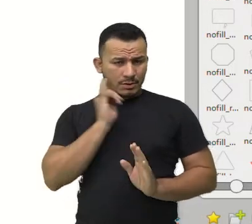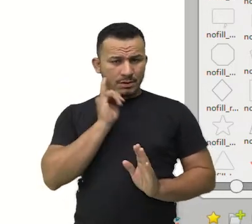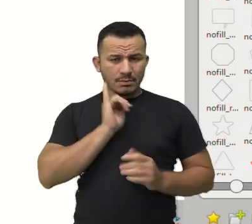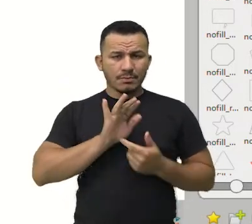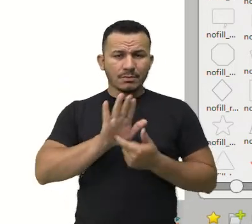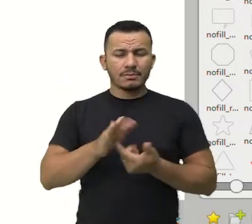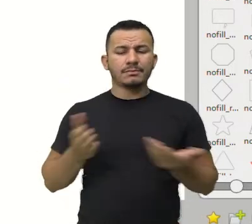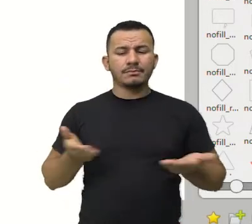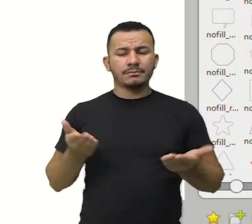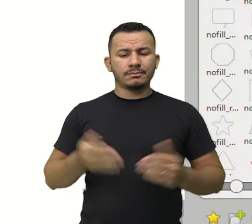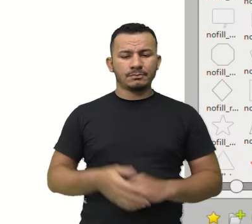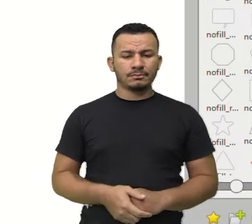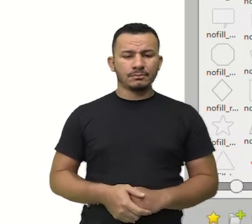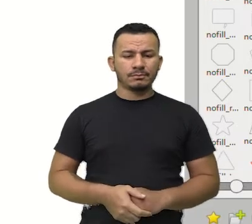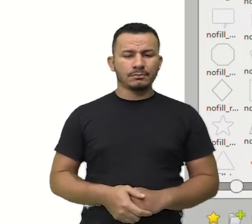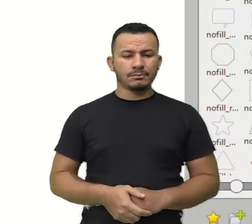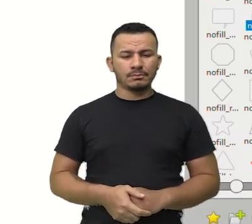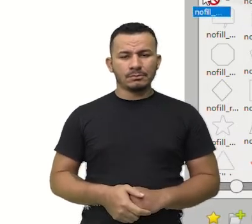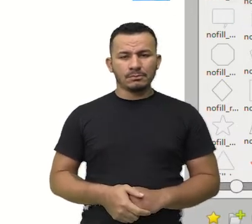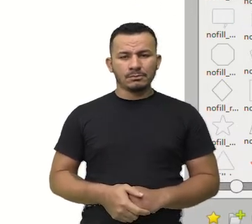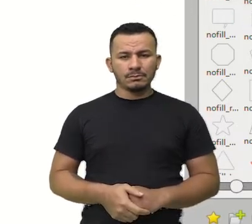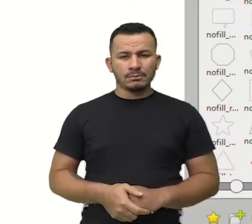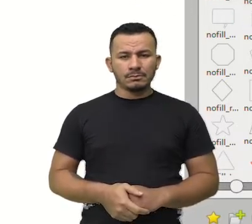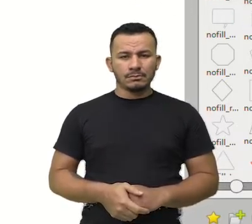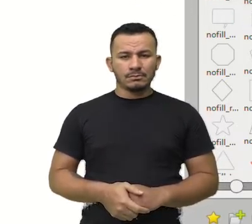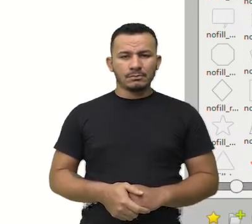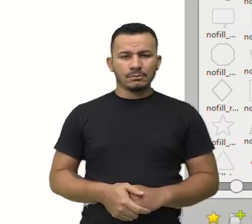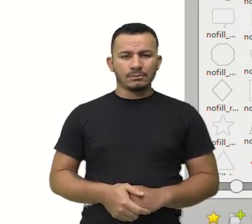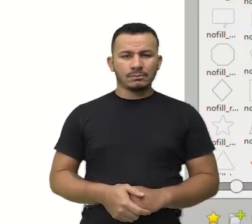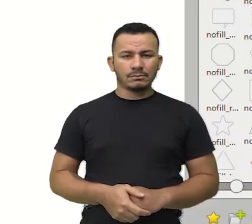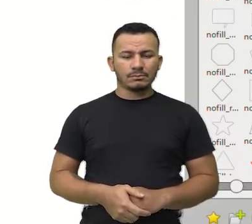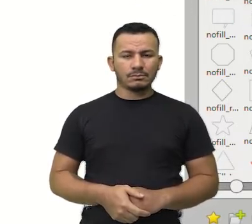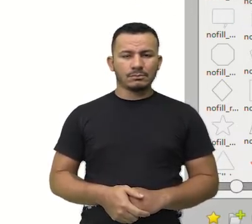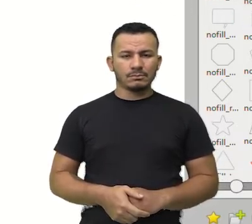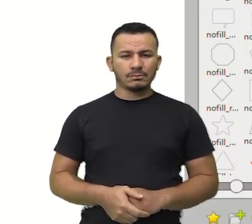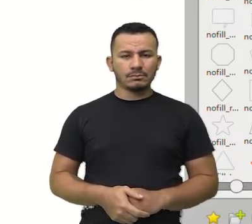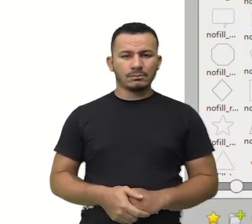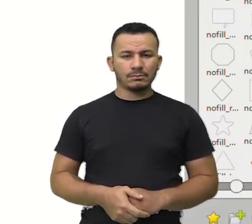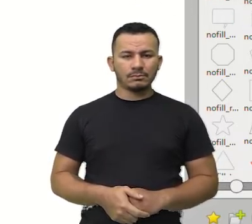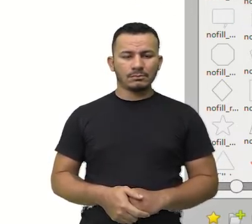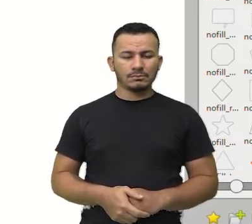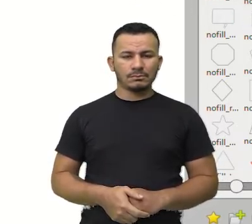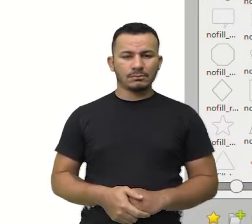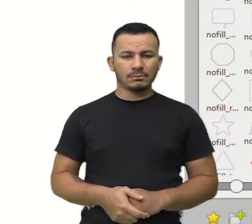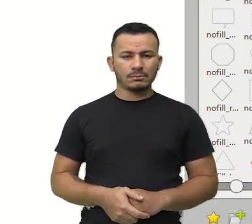Vamos fazer mais um exemplo. O senhor vai colocar aqui a circunferência.